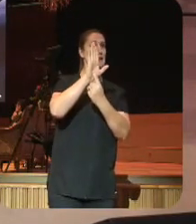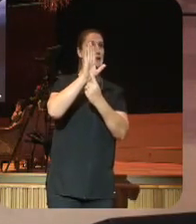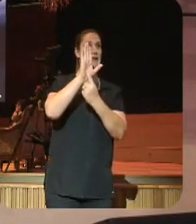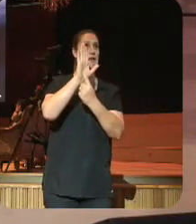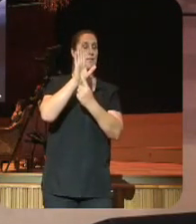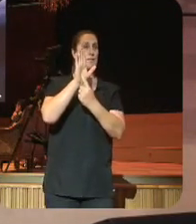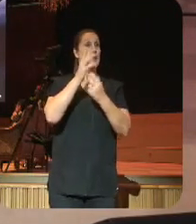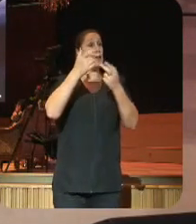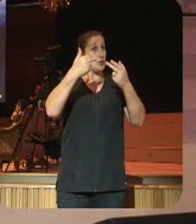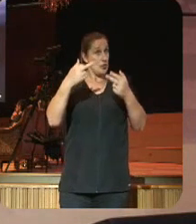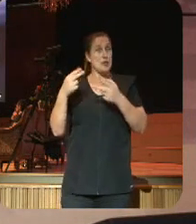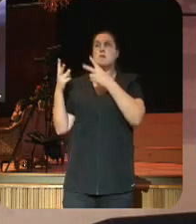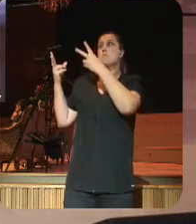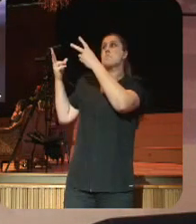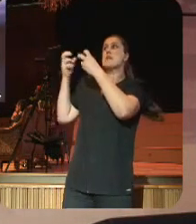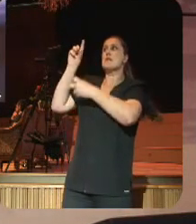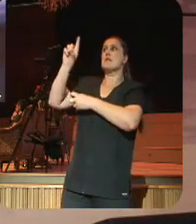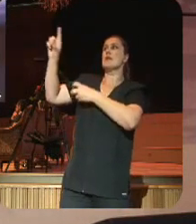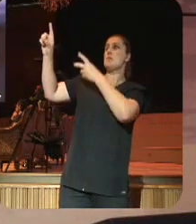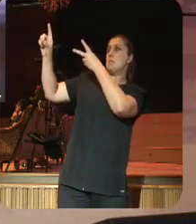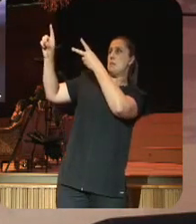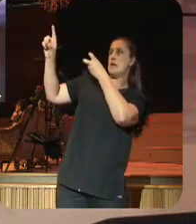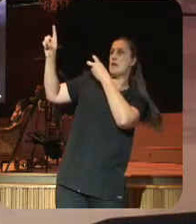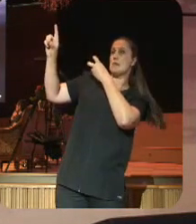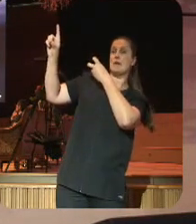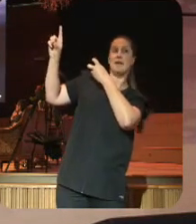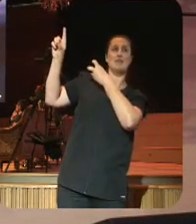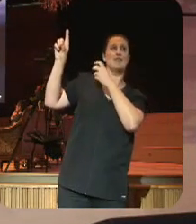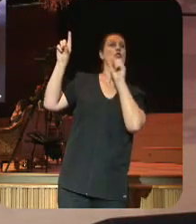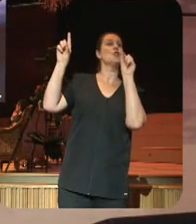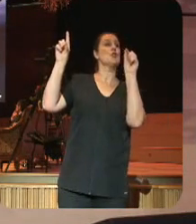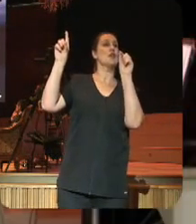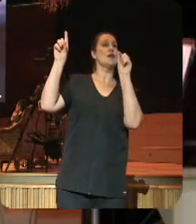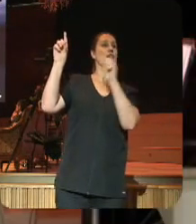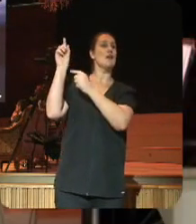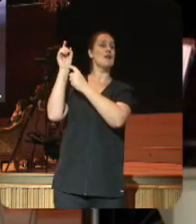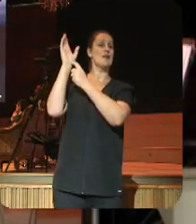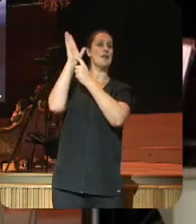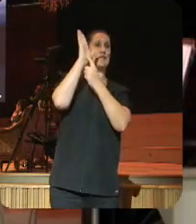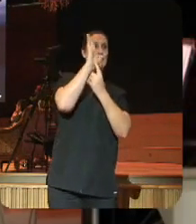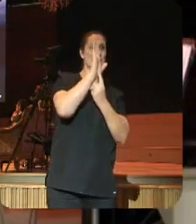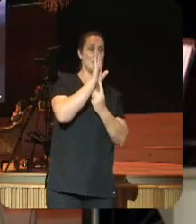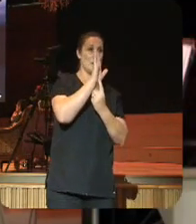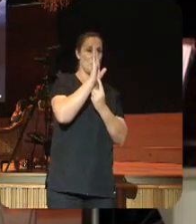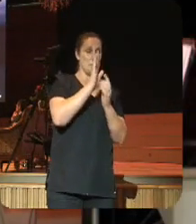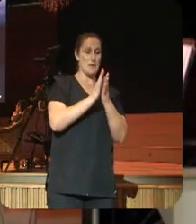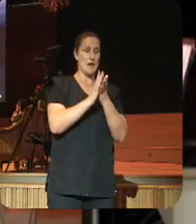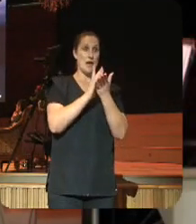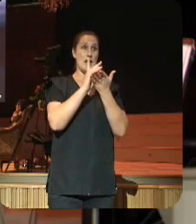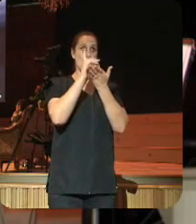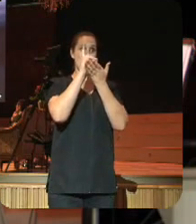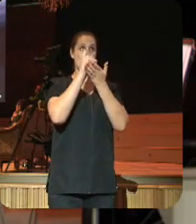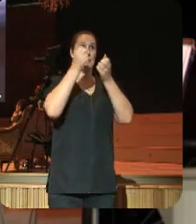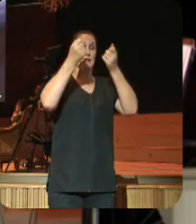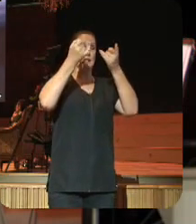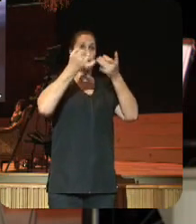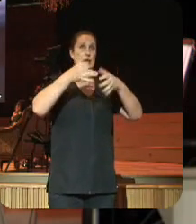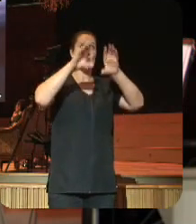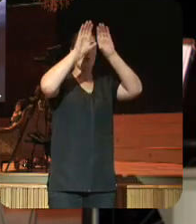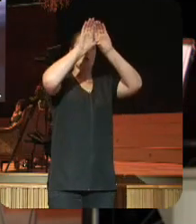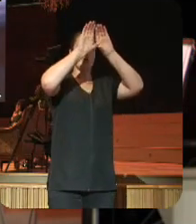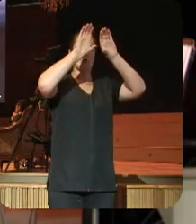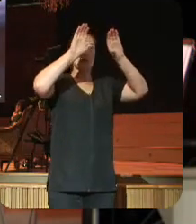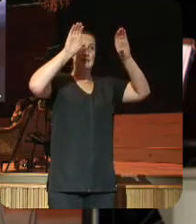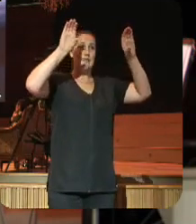de Deus, por exemplo, pela revelação natural. A Bíblia fala que os céus proclamam